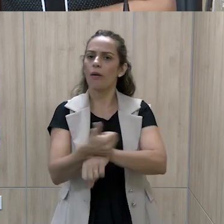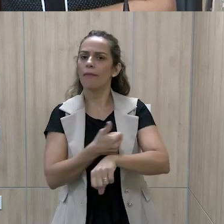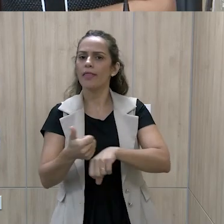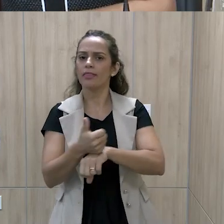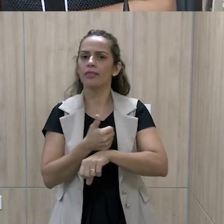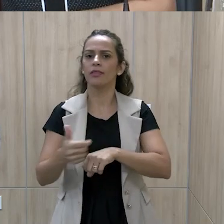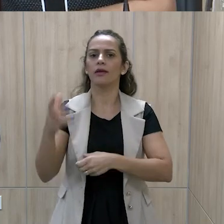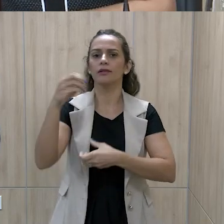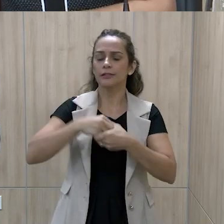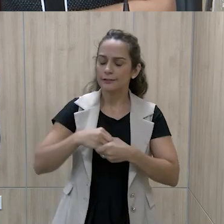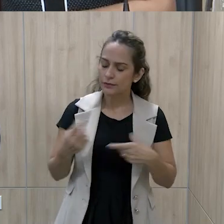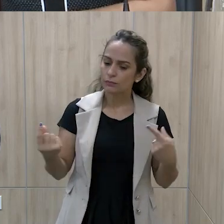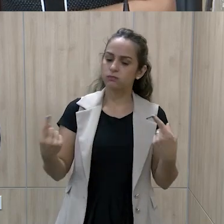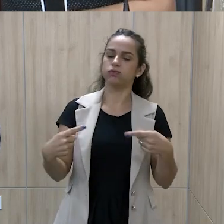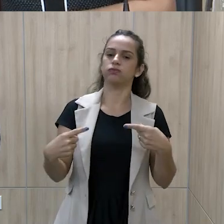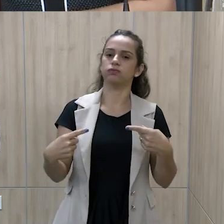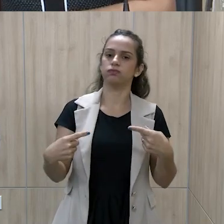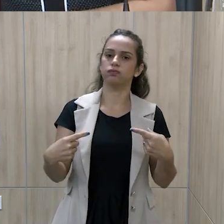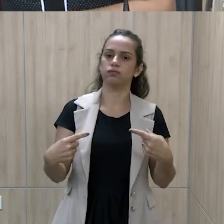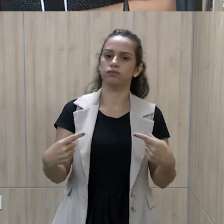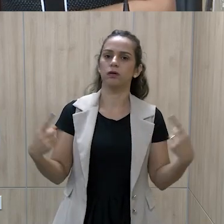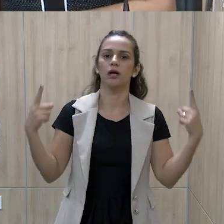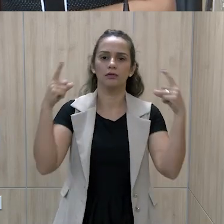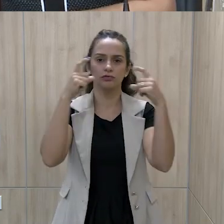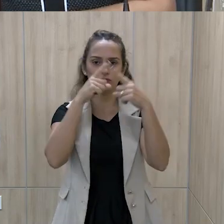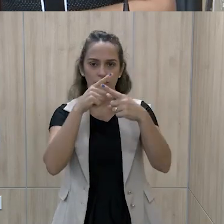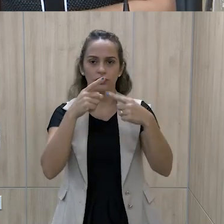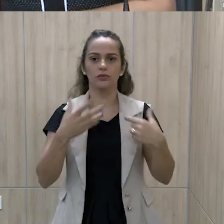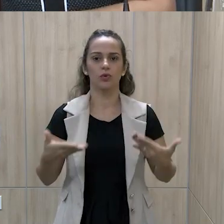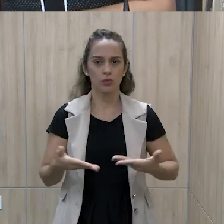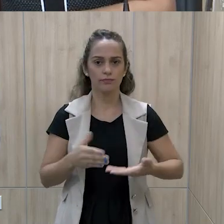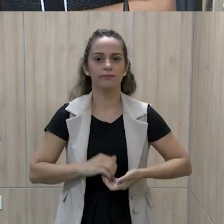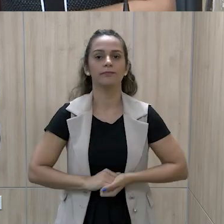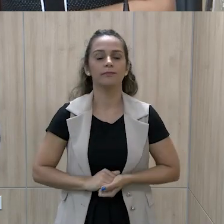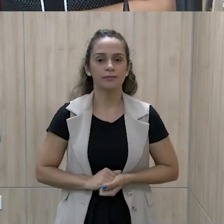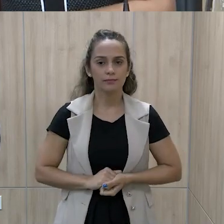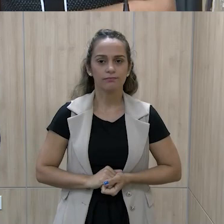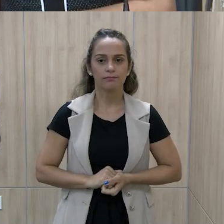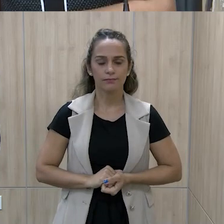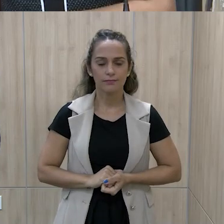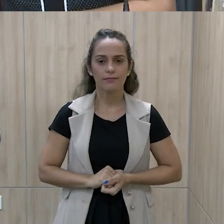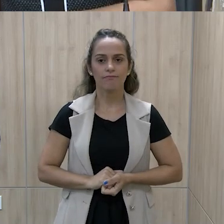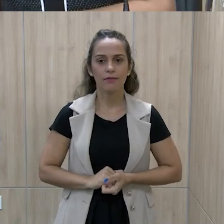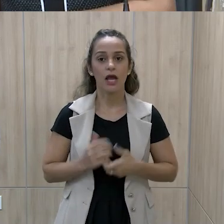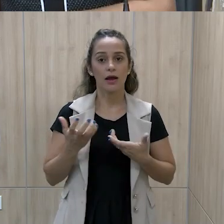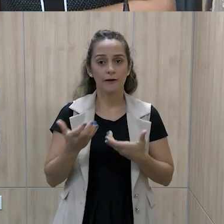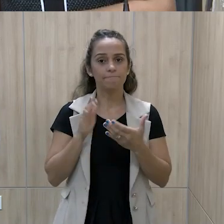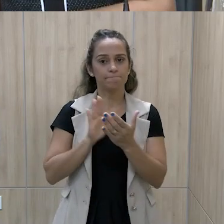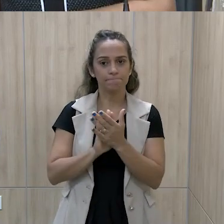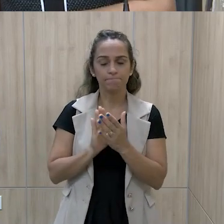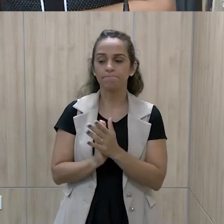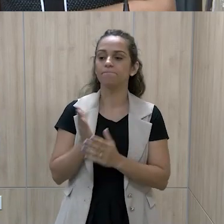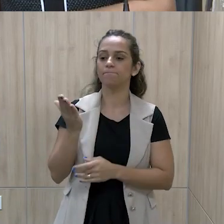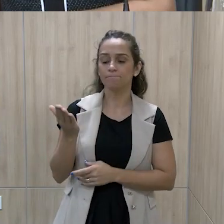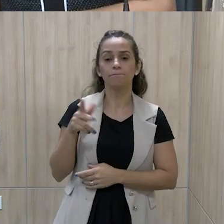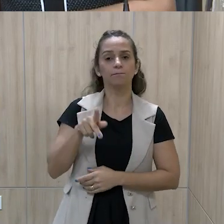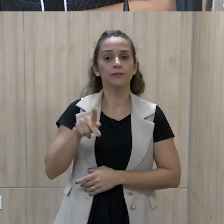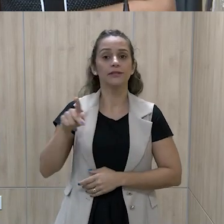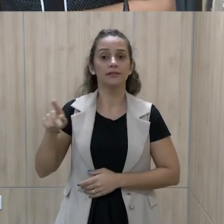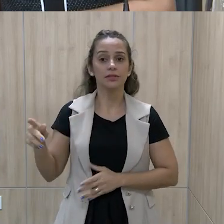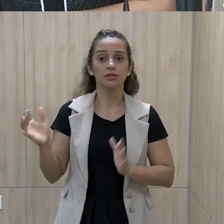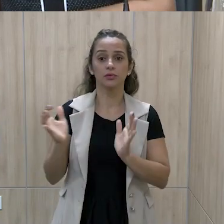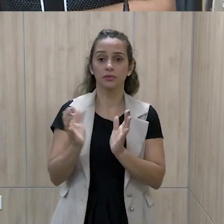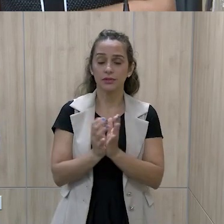constitucionais que conhecemos uma lei de desafios na atividade de diferente nesse sentido eu pego